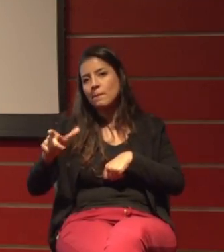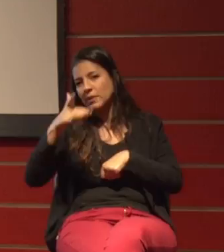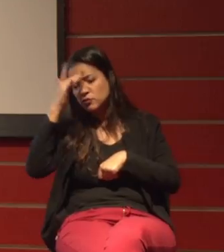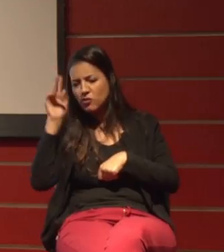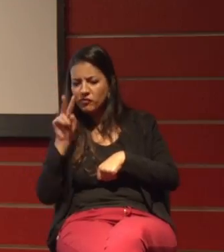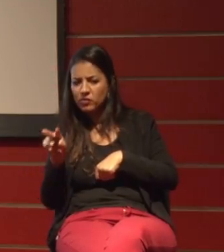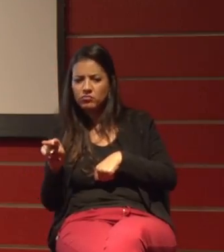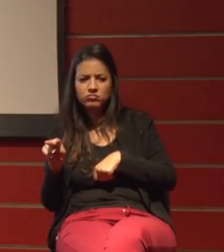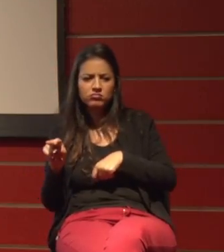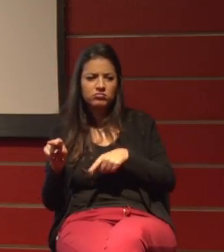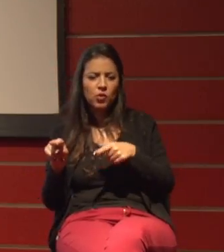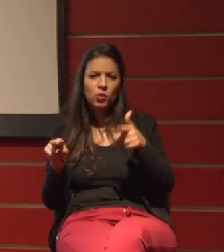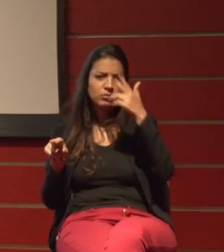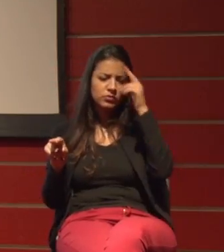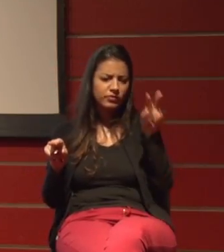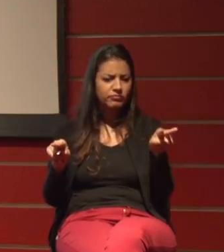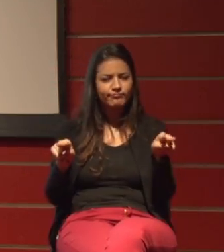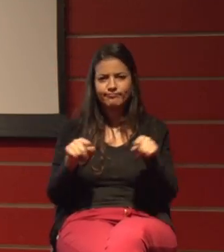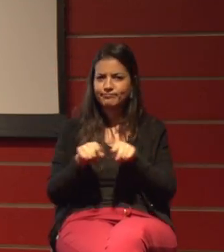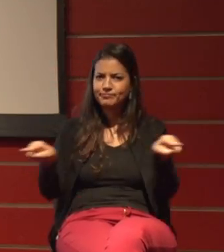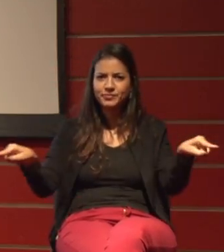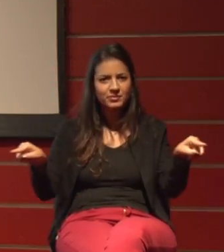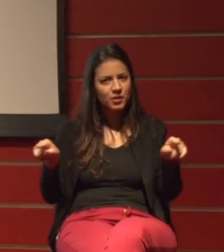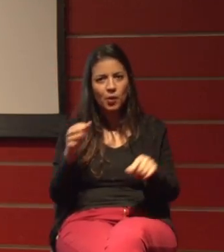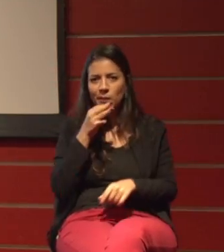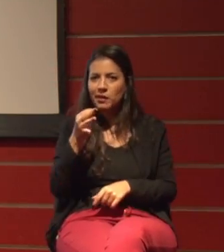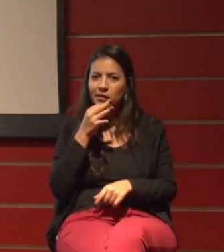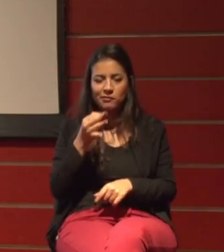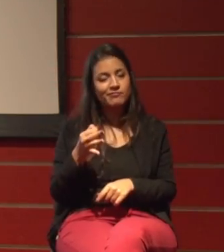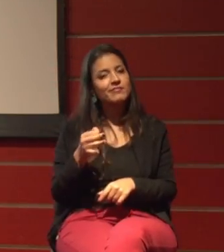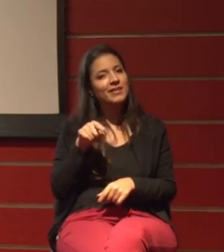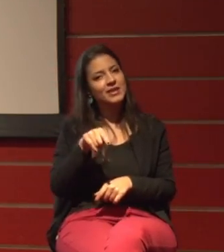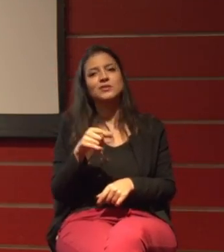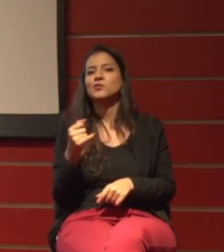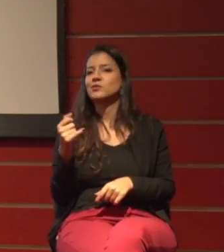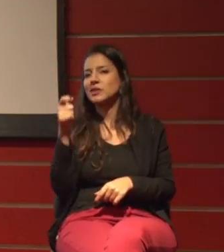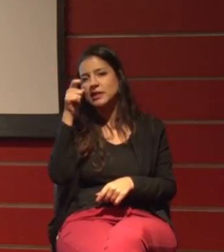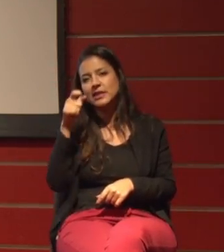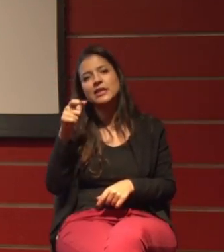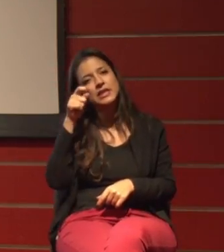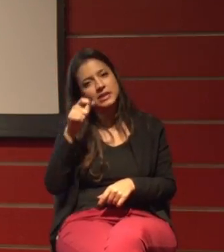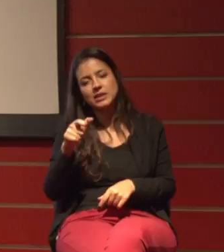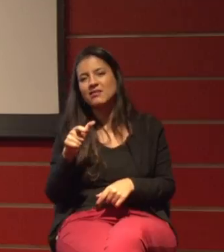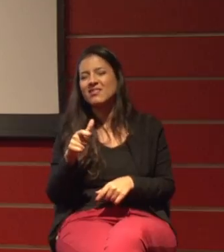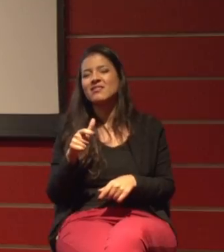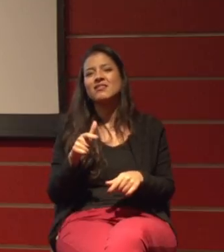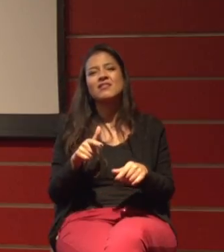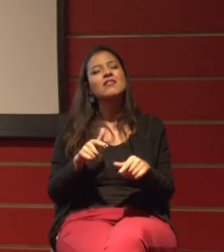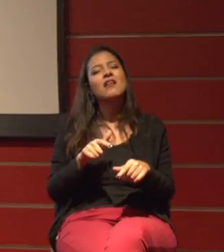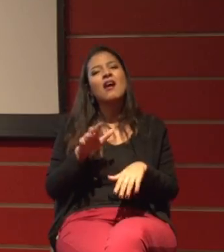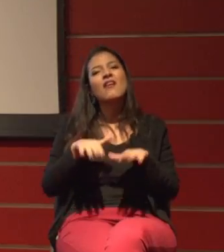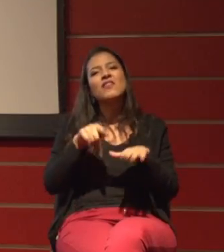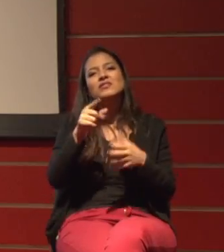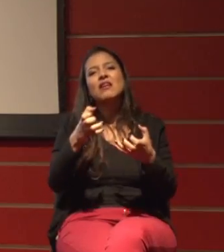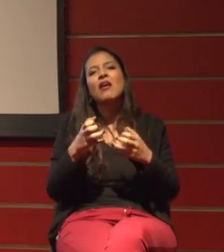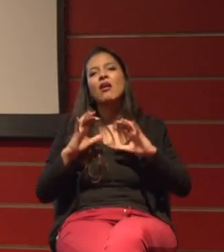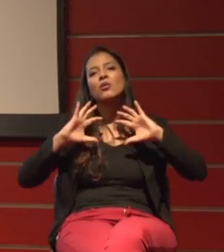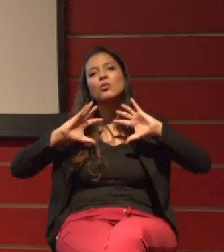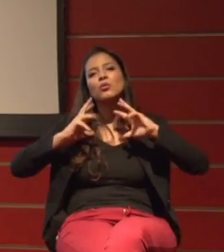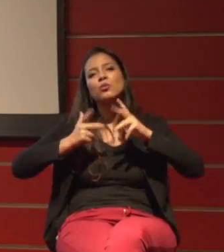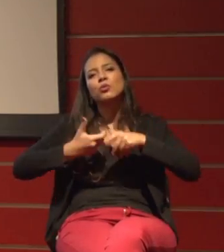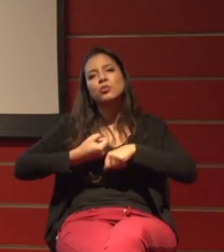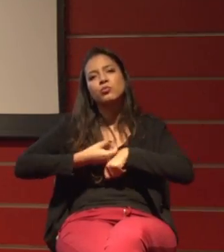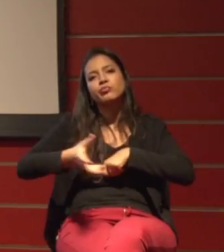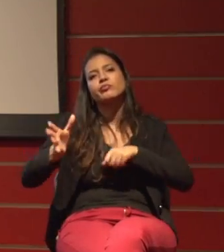outra então isso também é interessante né a leitura não caia na na armadilha de querer explicar tudo